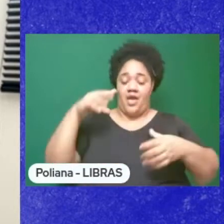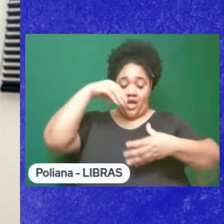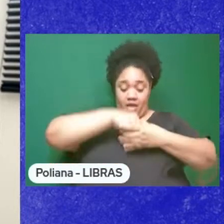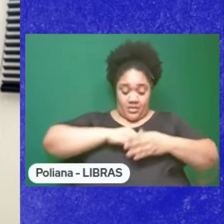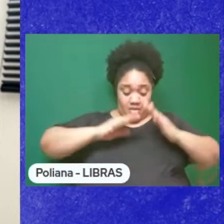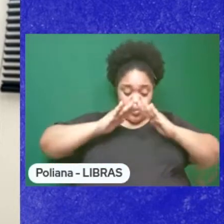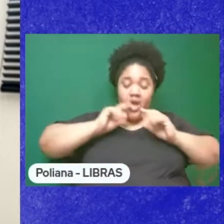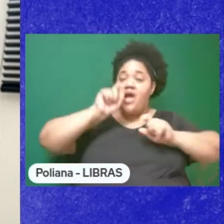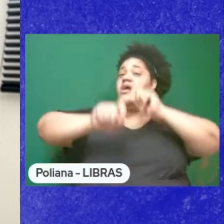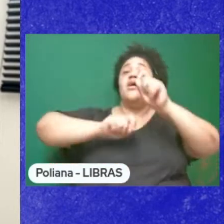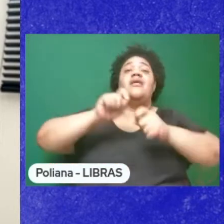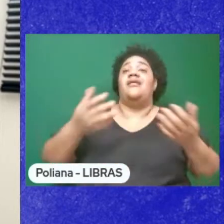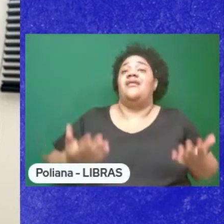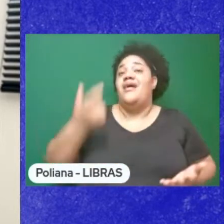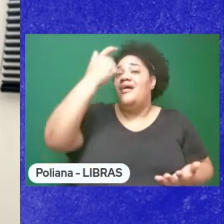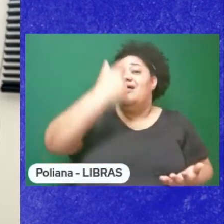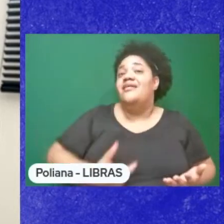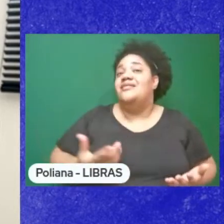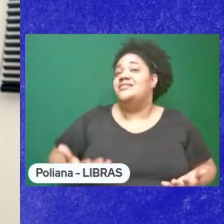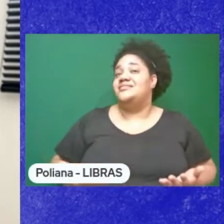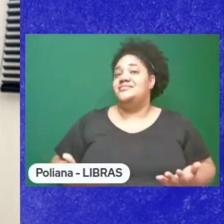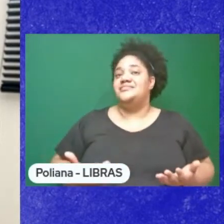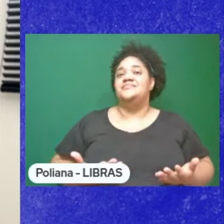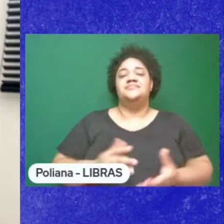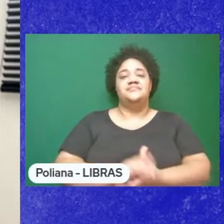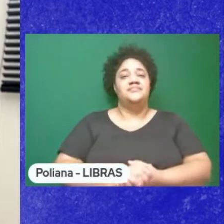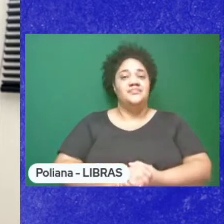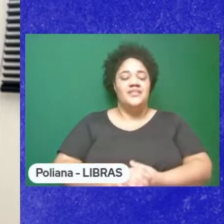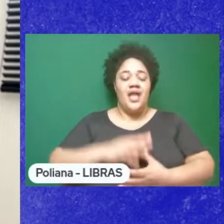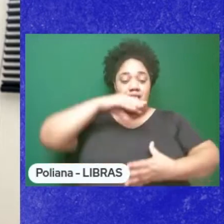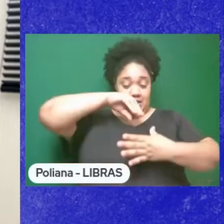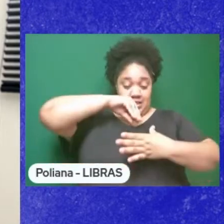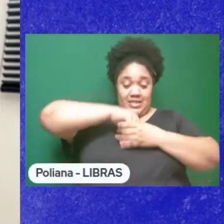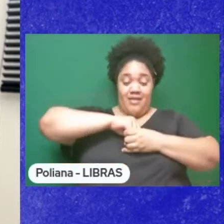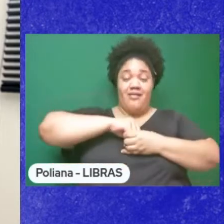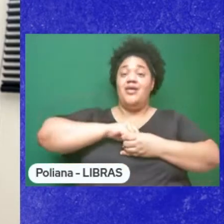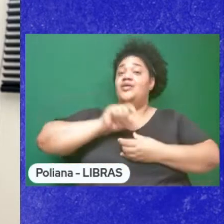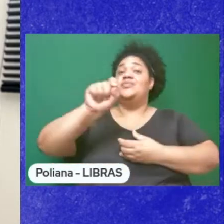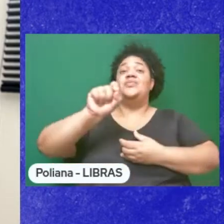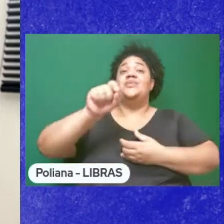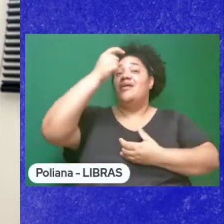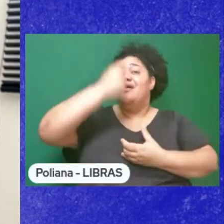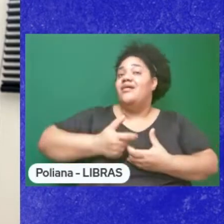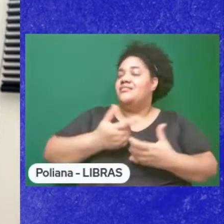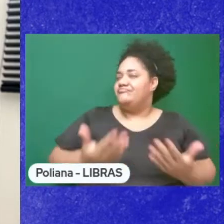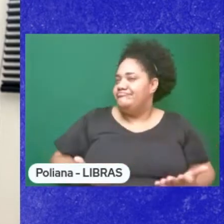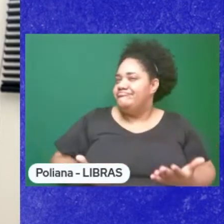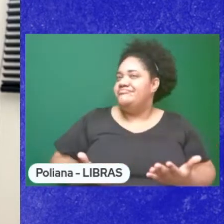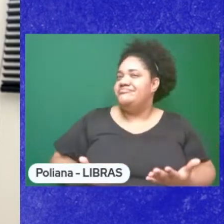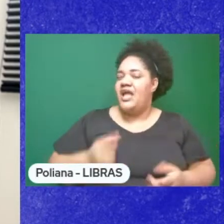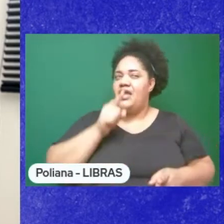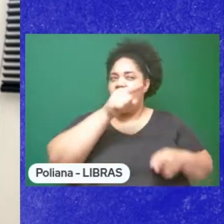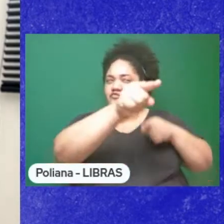né? Você no seu interior, quando ninguém está olhando, será que você, aquilo que você aponta tanto,